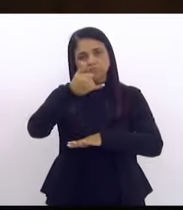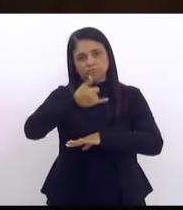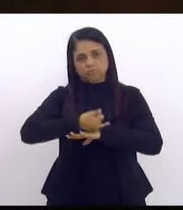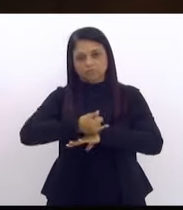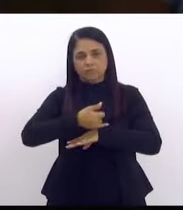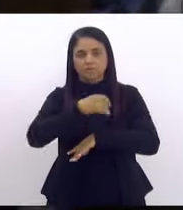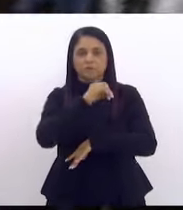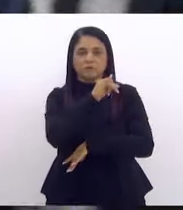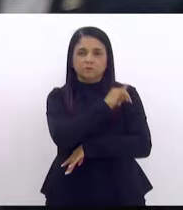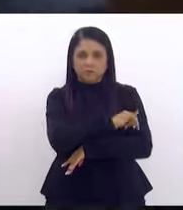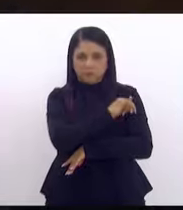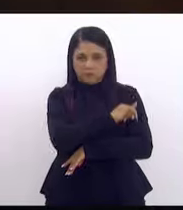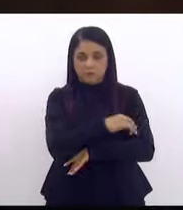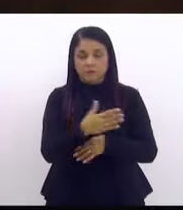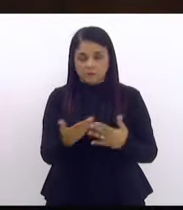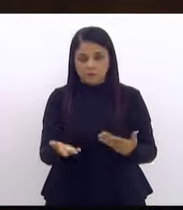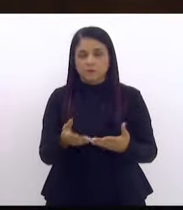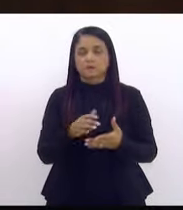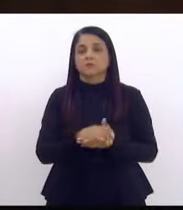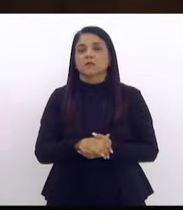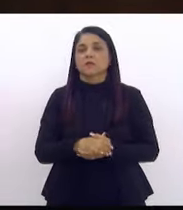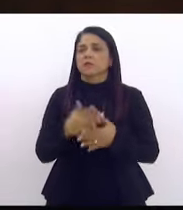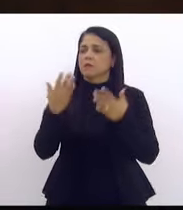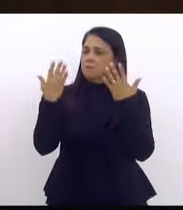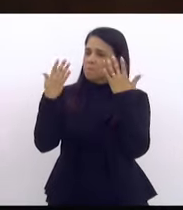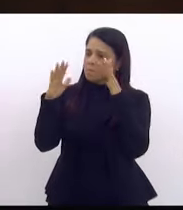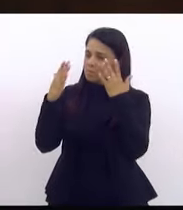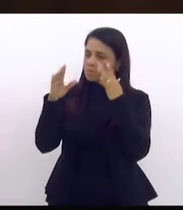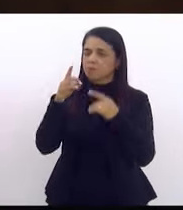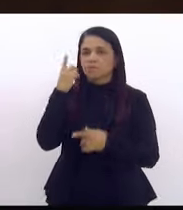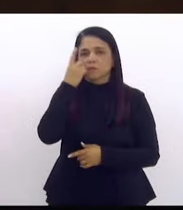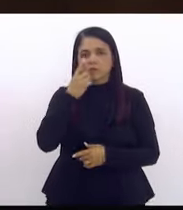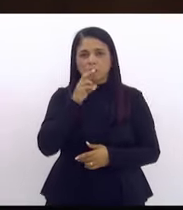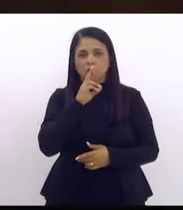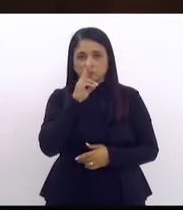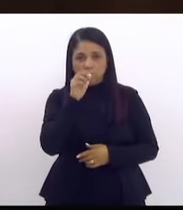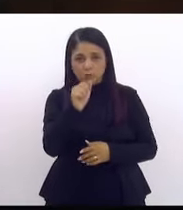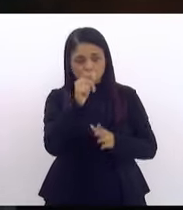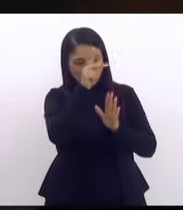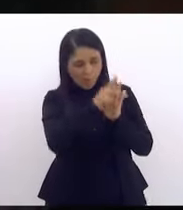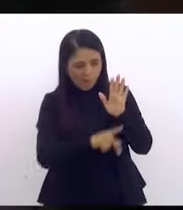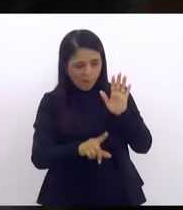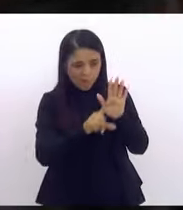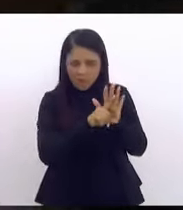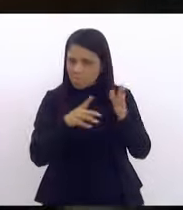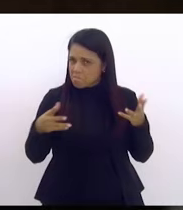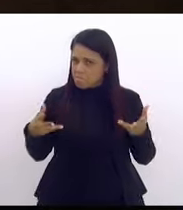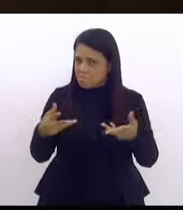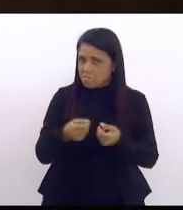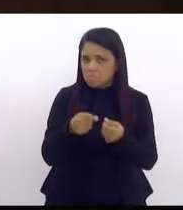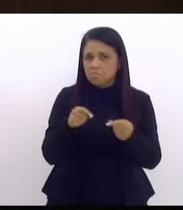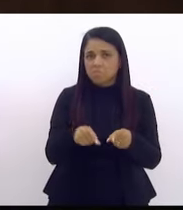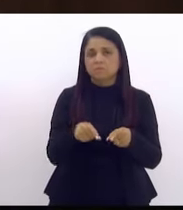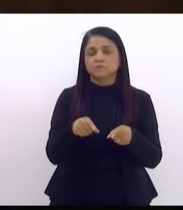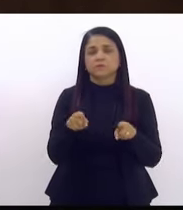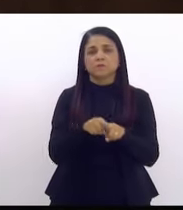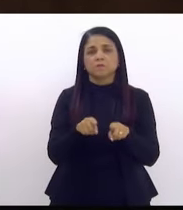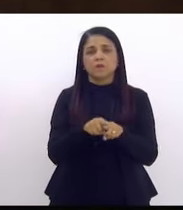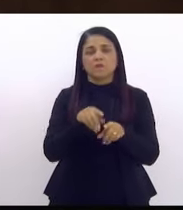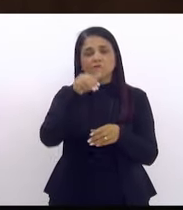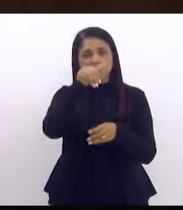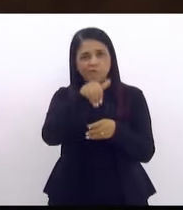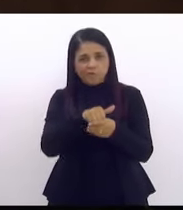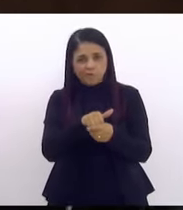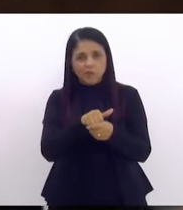Janeiro. E parabenizar aqui o deputado Rodrigo Amorim pelo projeto, excelente. E mais um motivo para nós